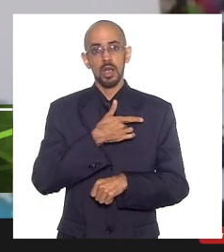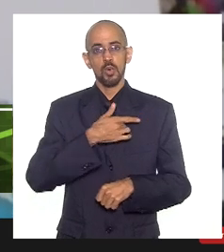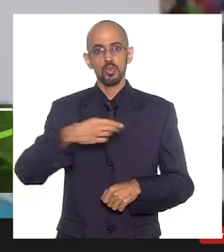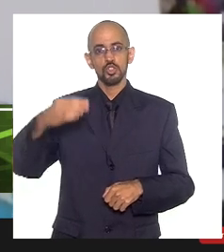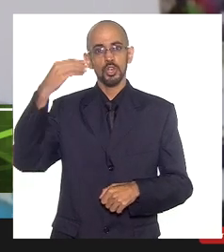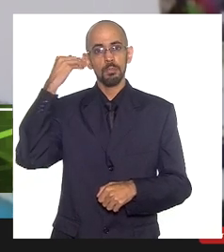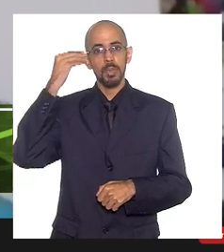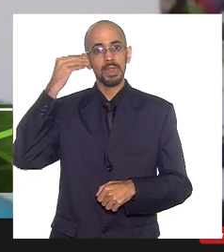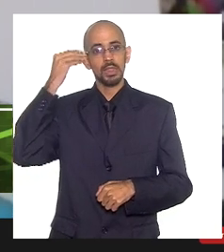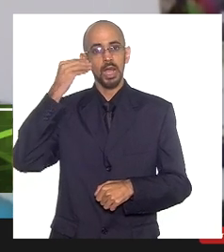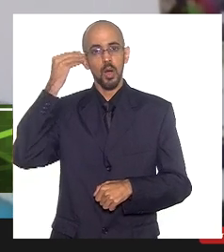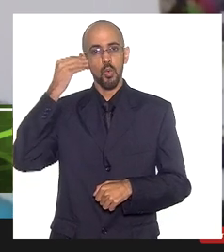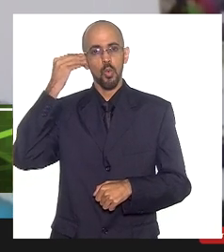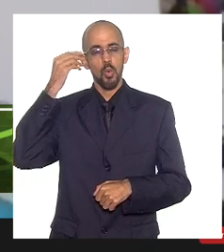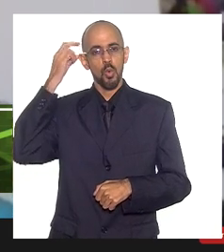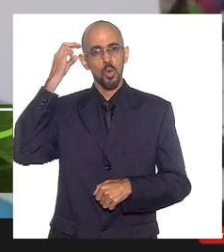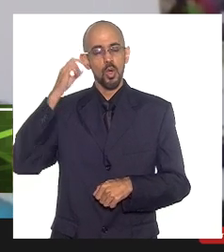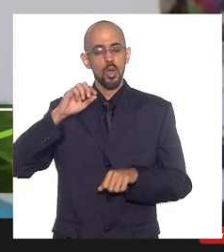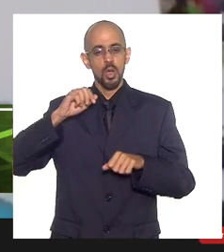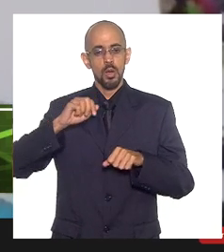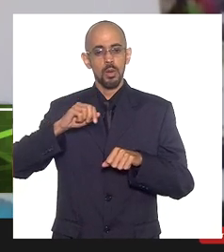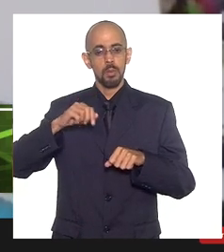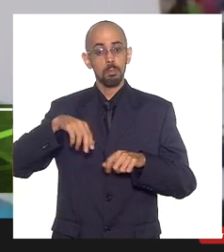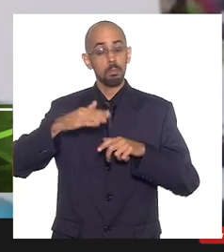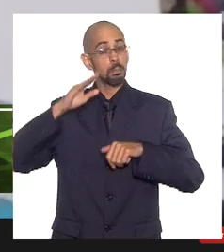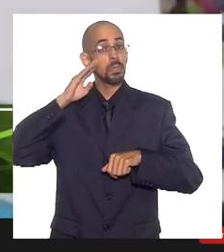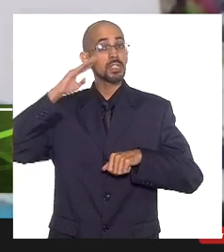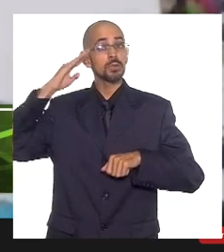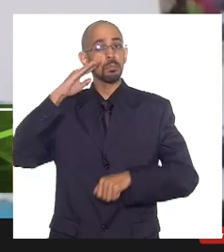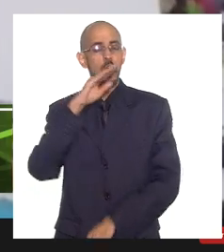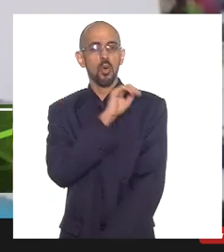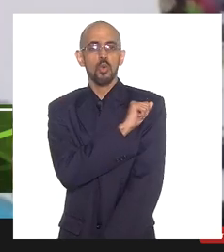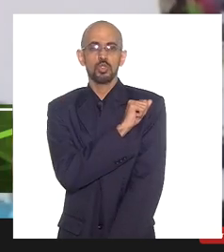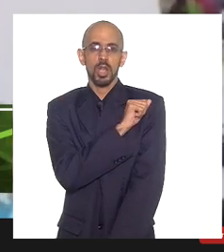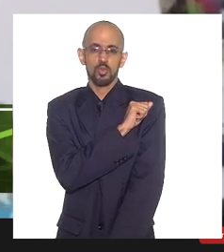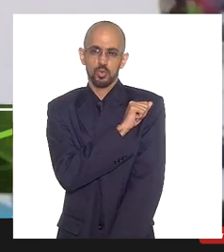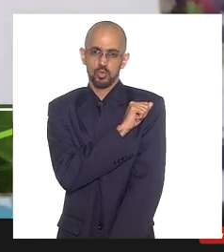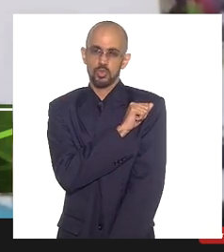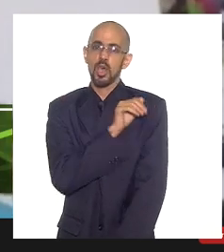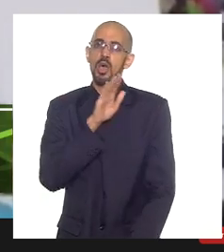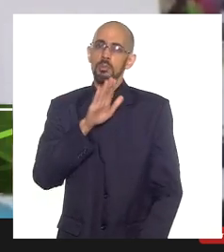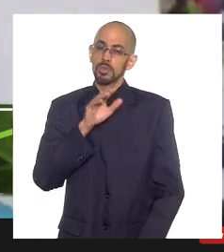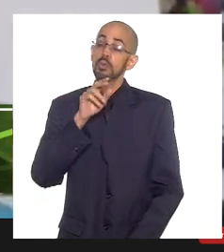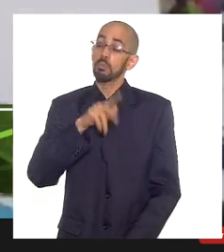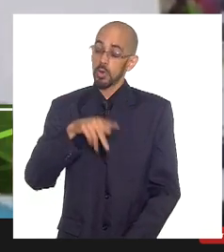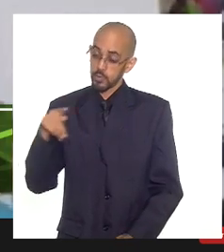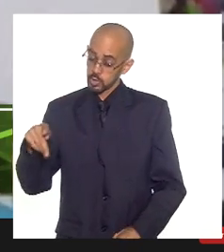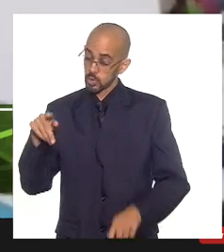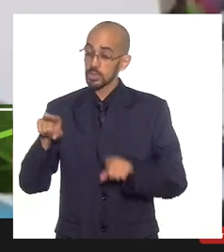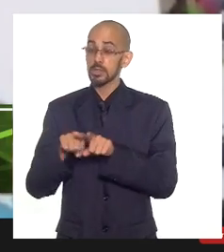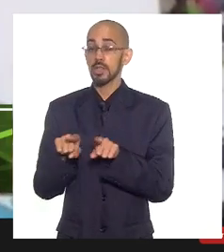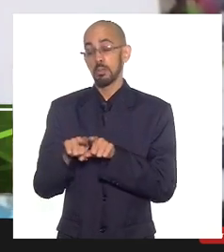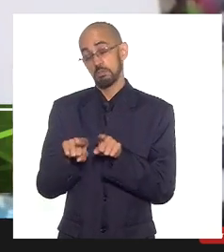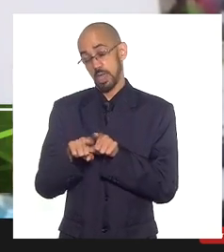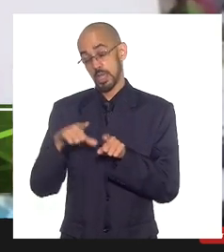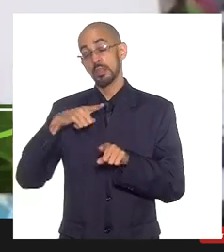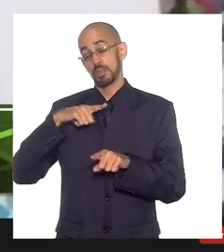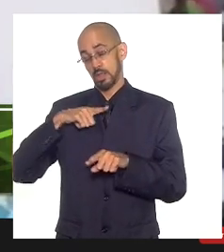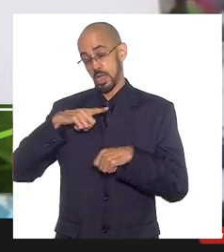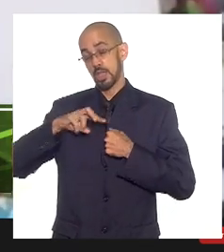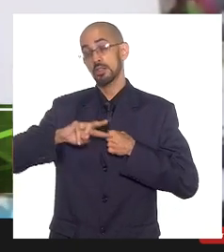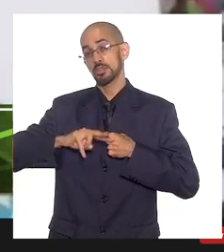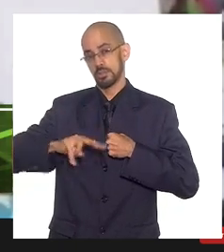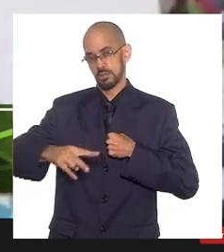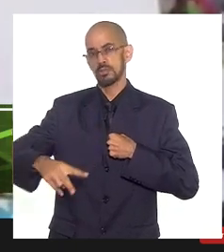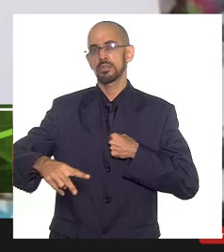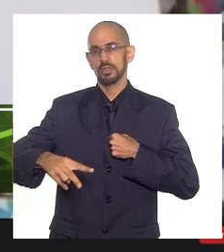aos nossos estudantes não que técnicos e docentes estejam isentos dos efeitos de saúde mental que a